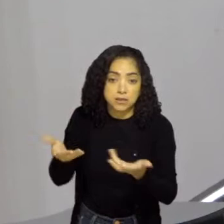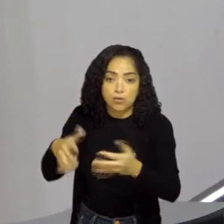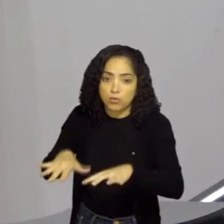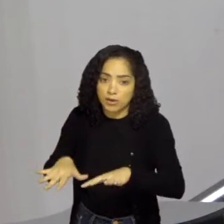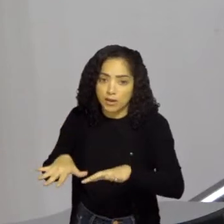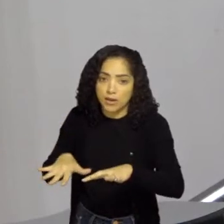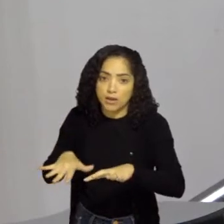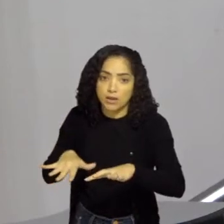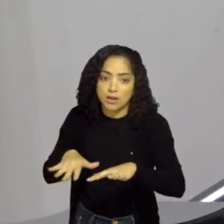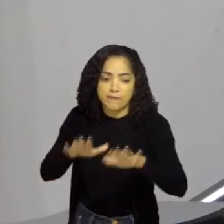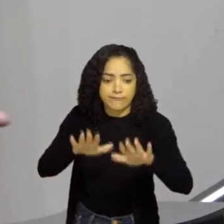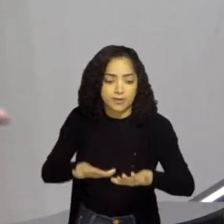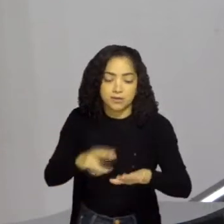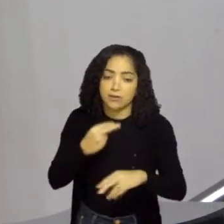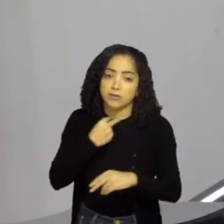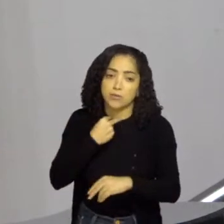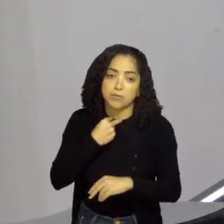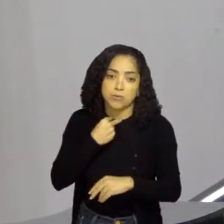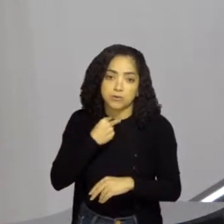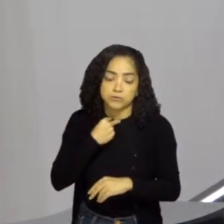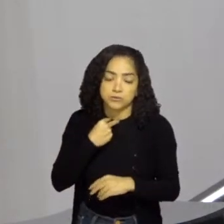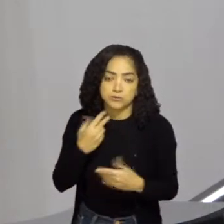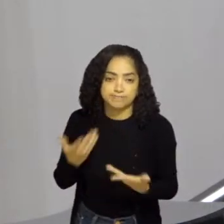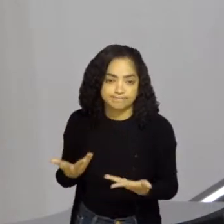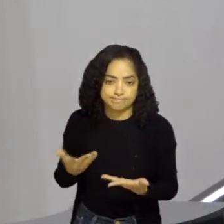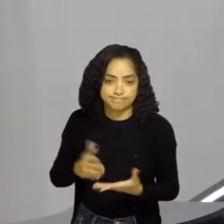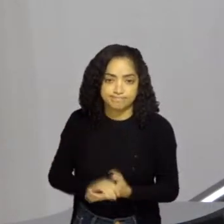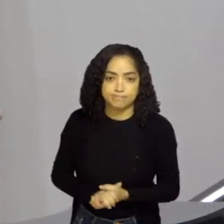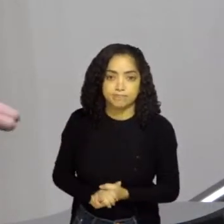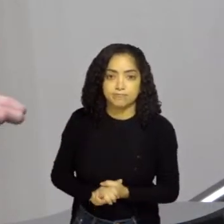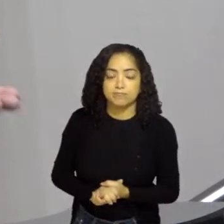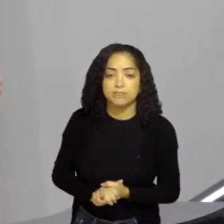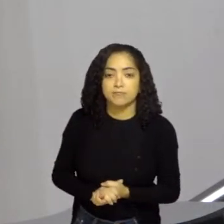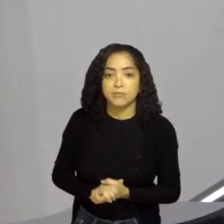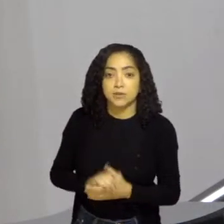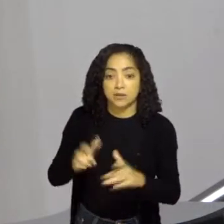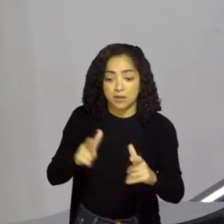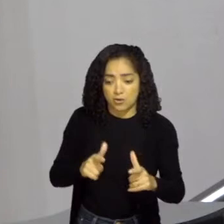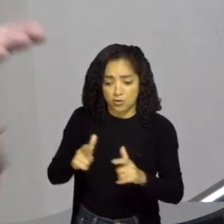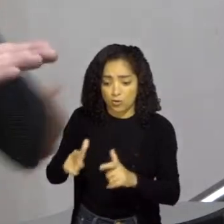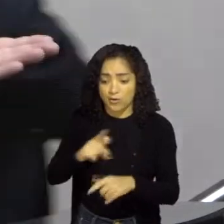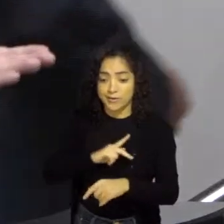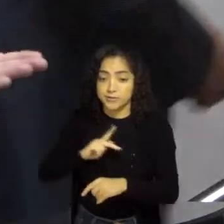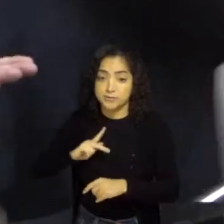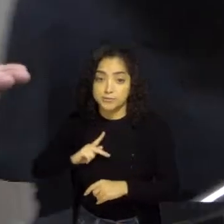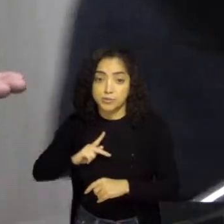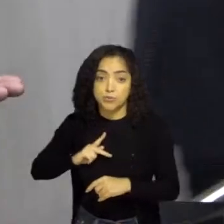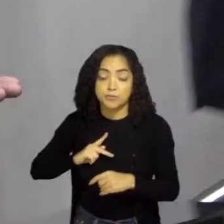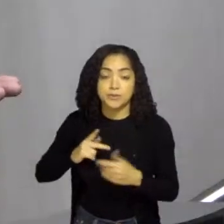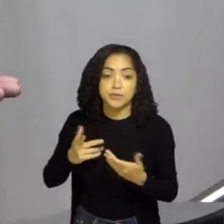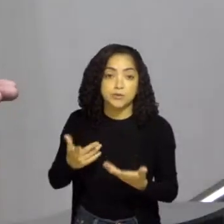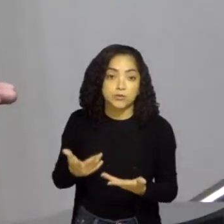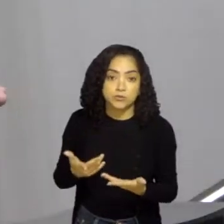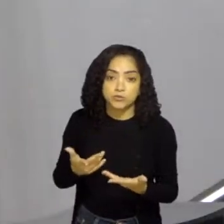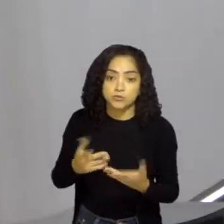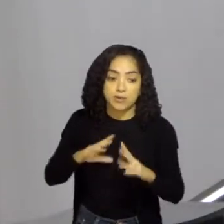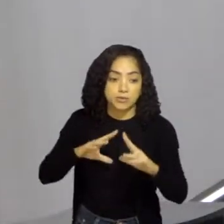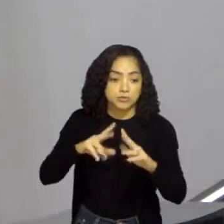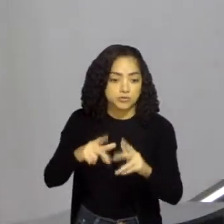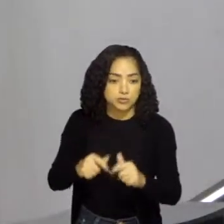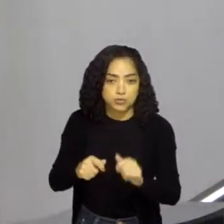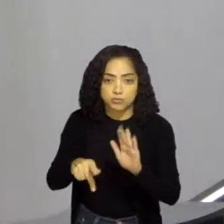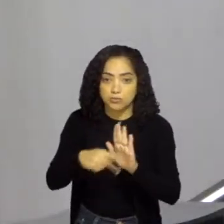pode ficar onde quer, né? Em locais públicos. O público é de todos,